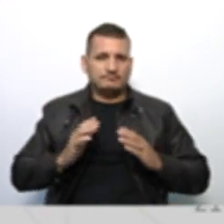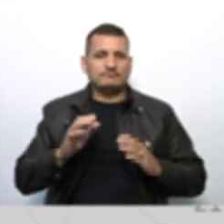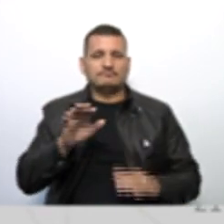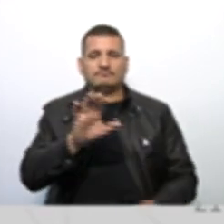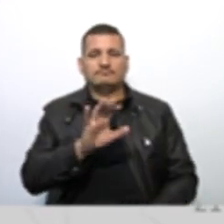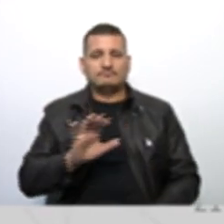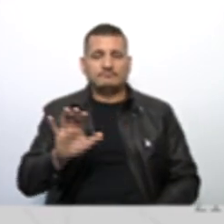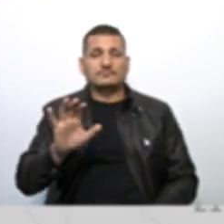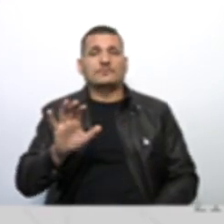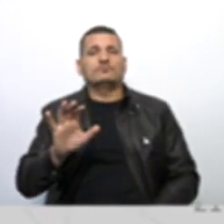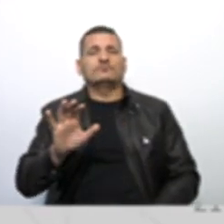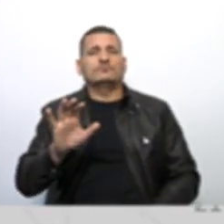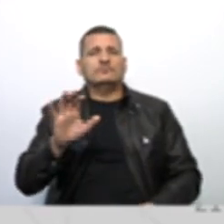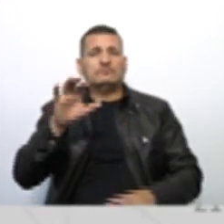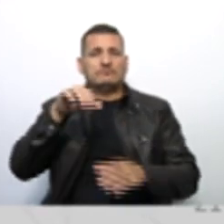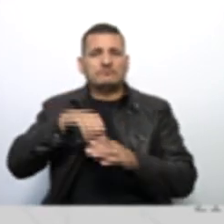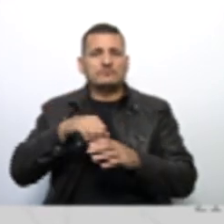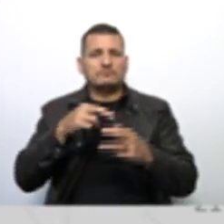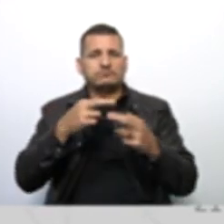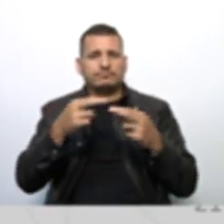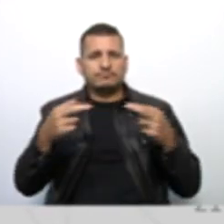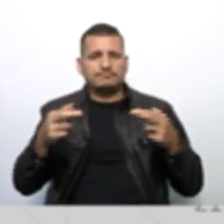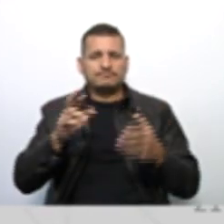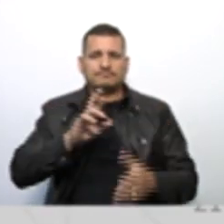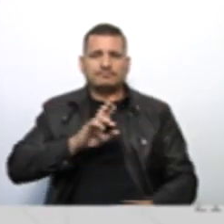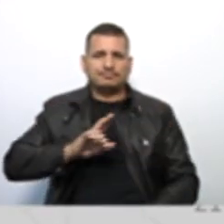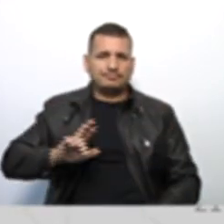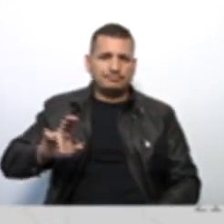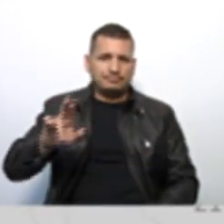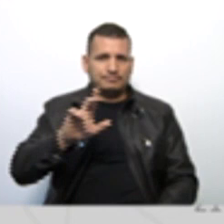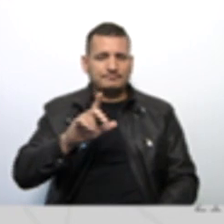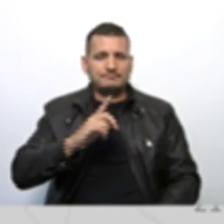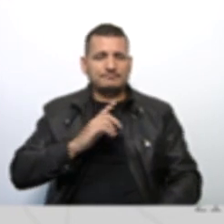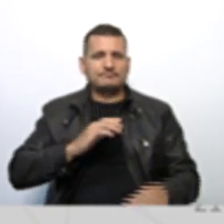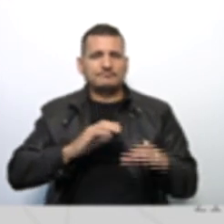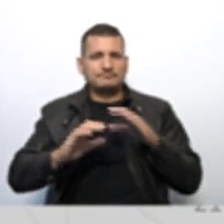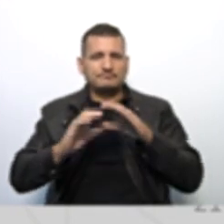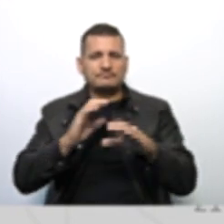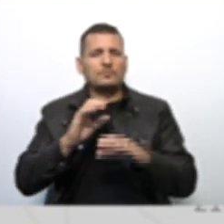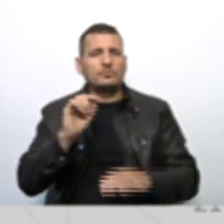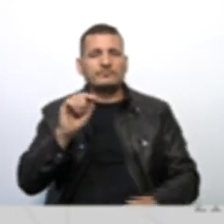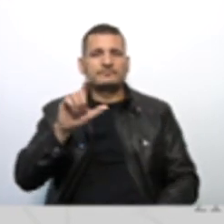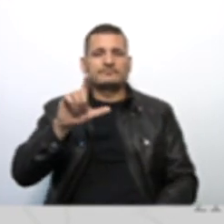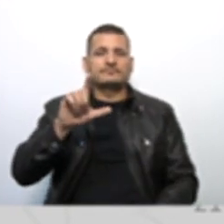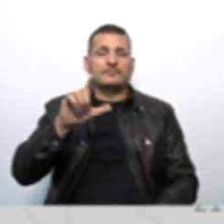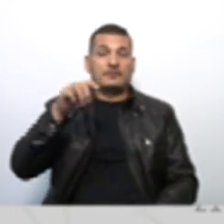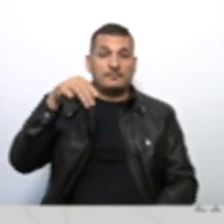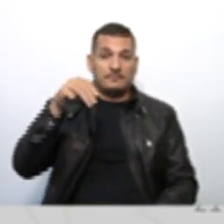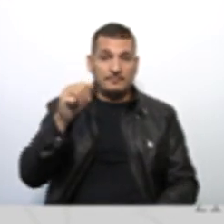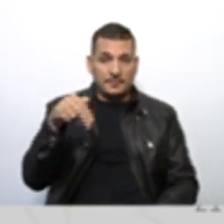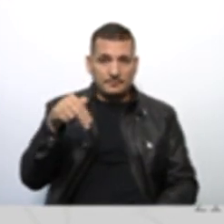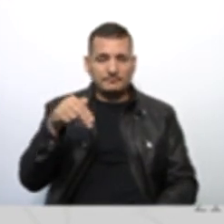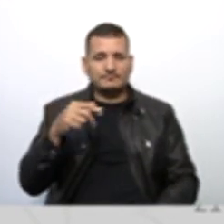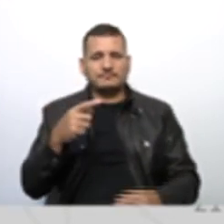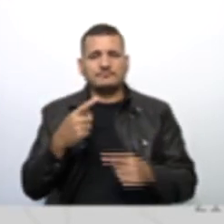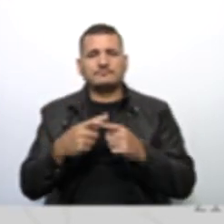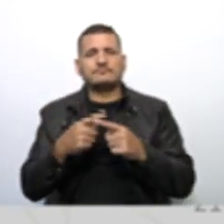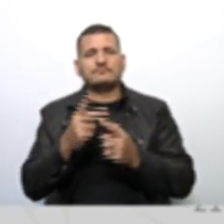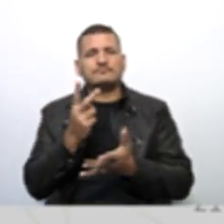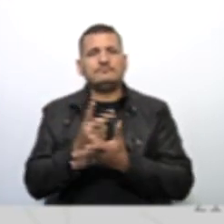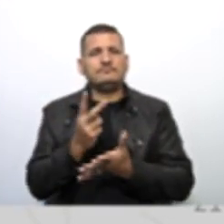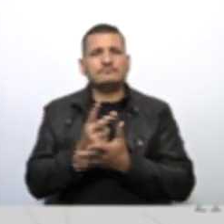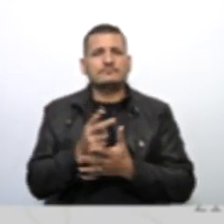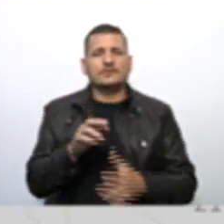diversas redes comunicam-se, é denominada MAN, pois essas redes encontram-se na mesma região